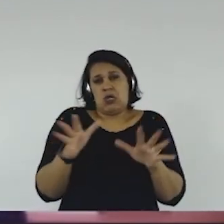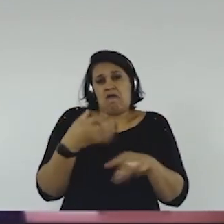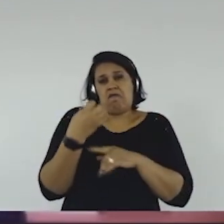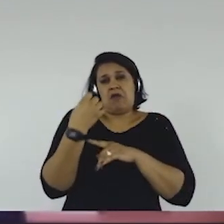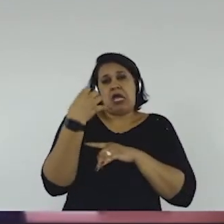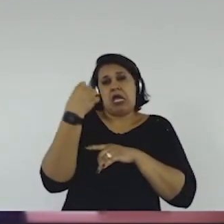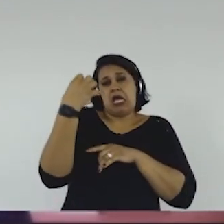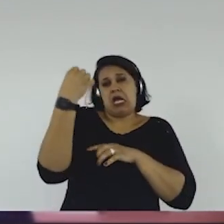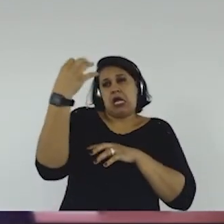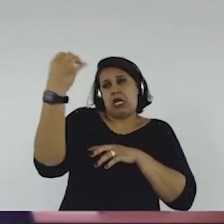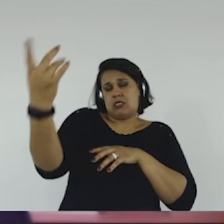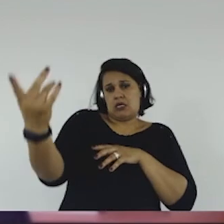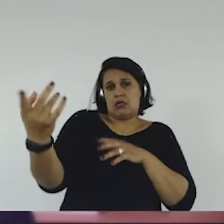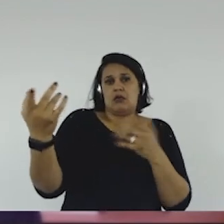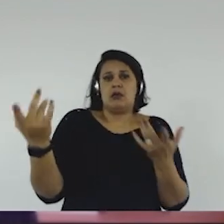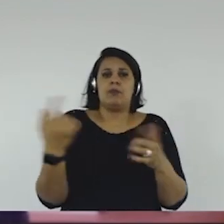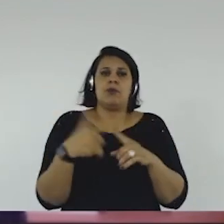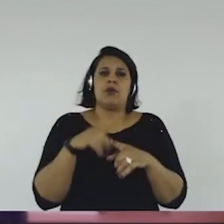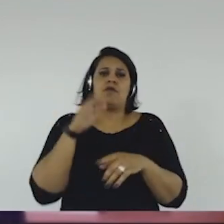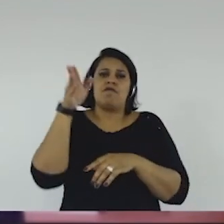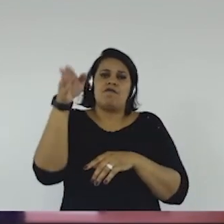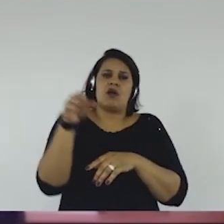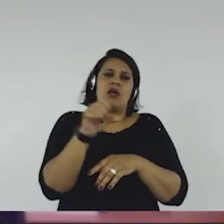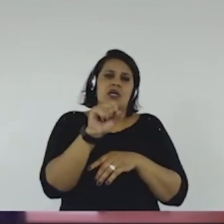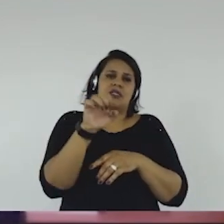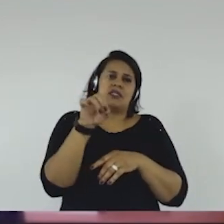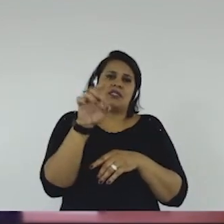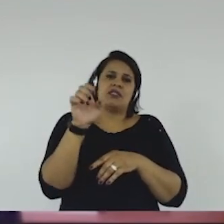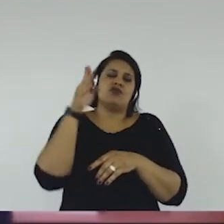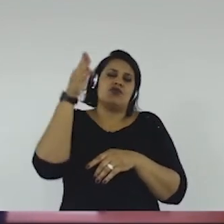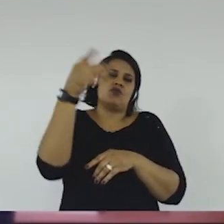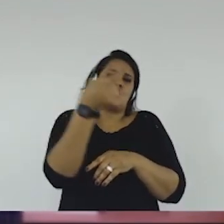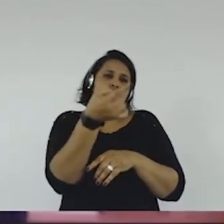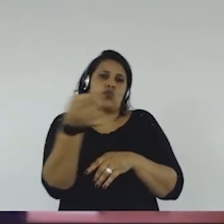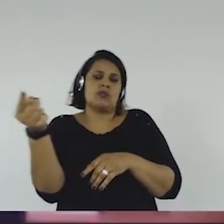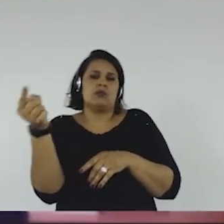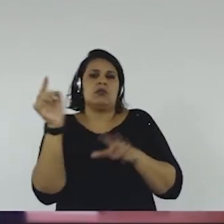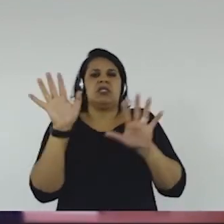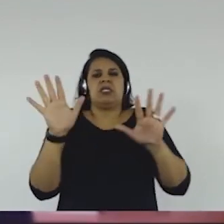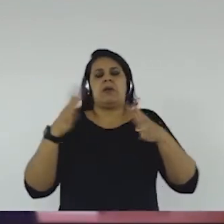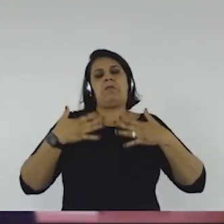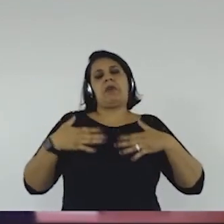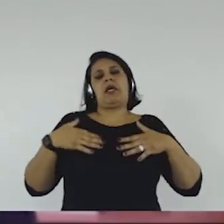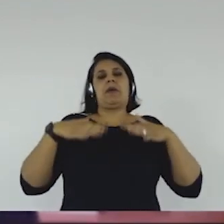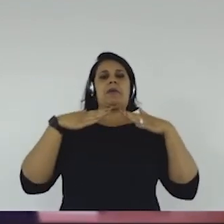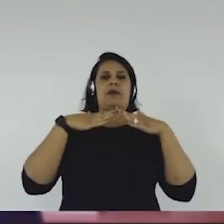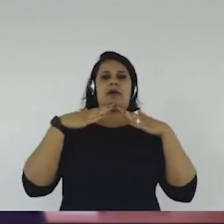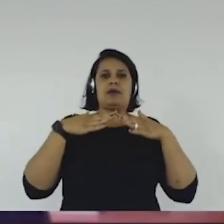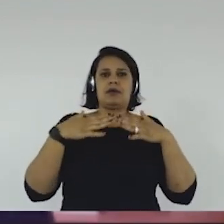quanto tempo, para ir para a sede da arbitragem para assistir uma semana de audiência, prefira ficar no conforto da sua casa